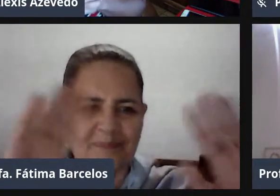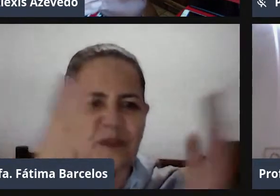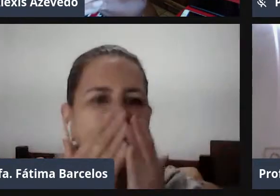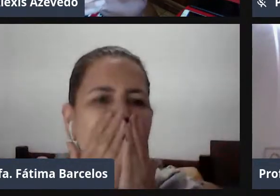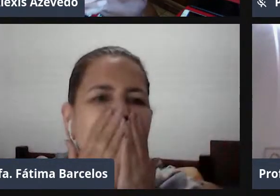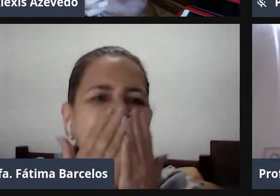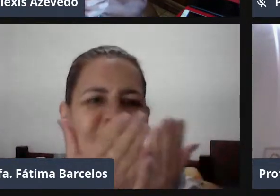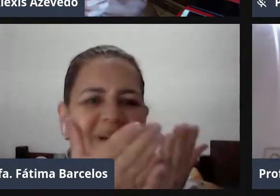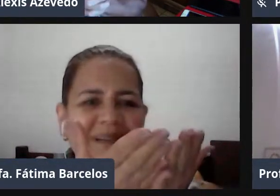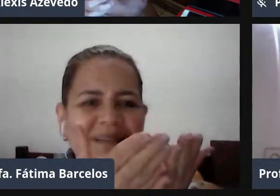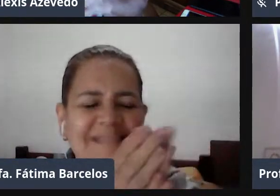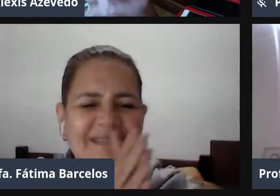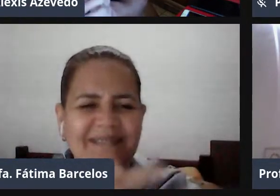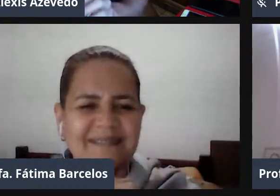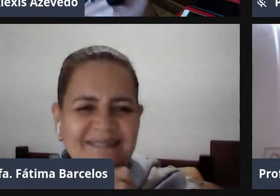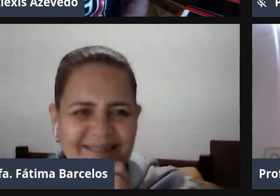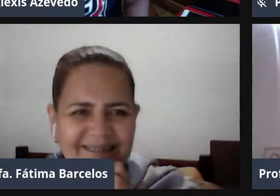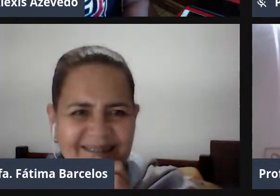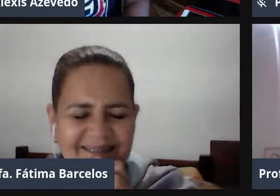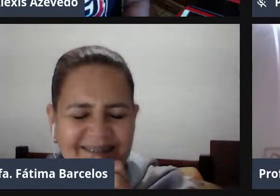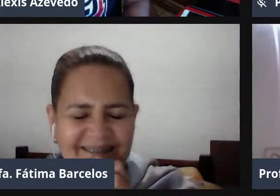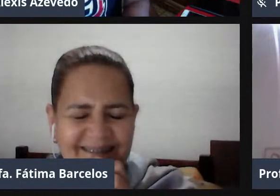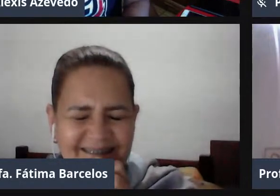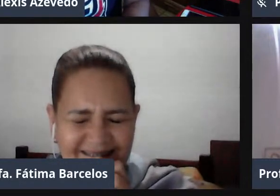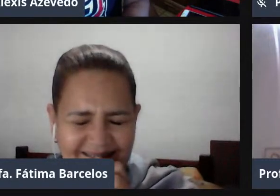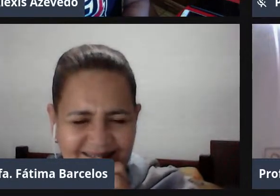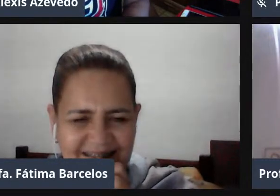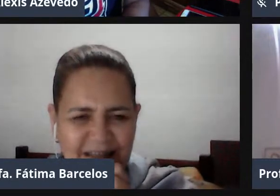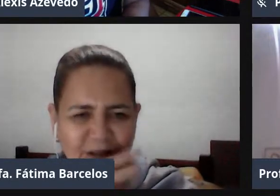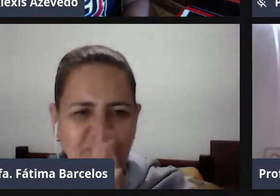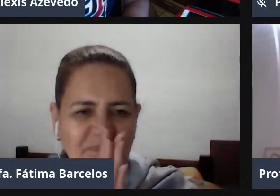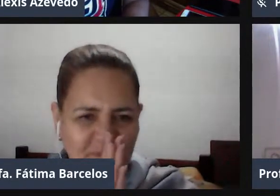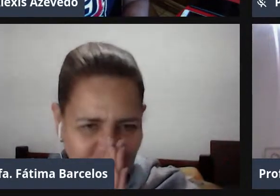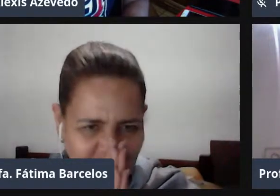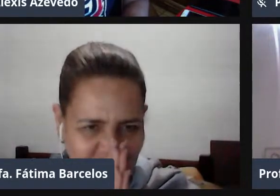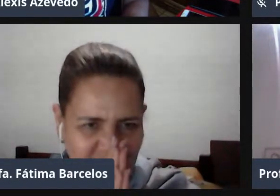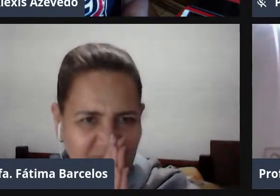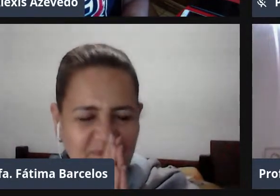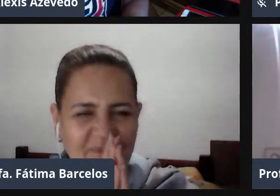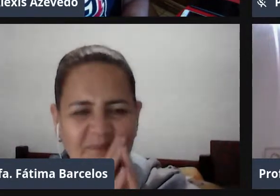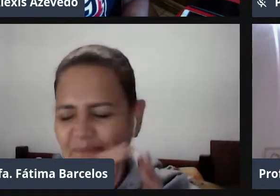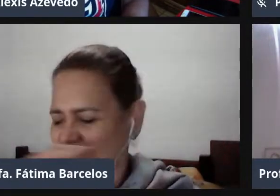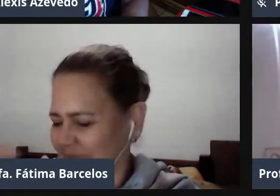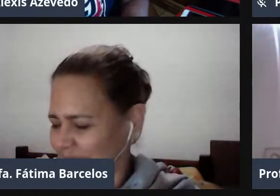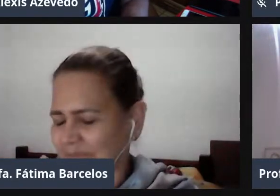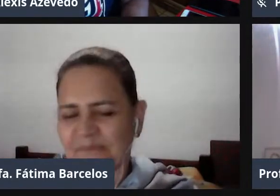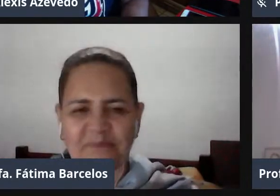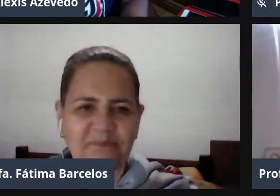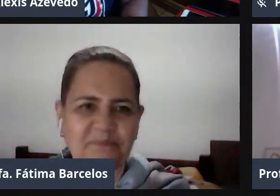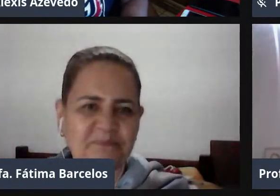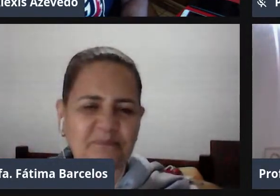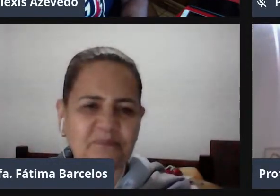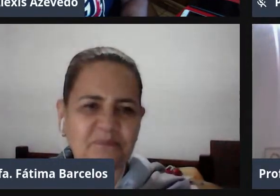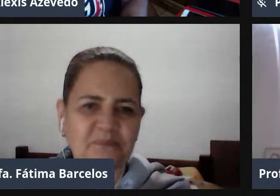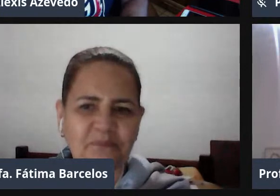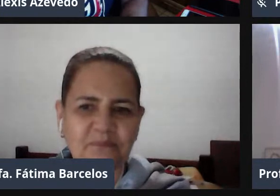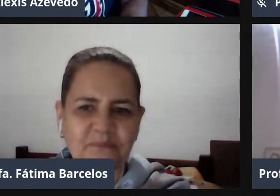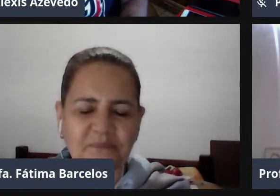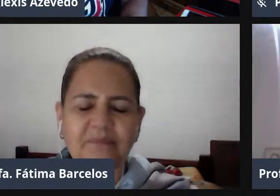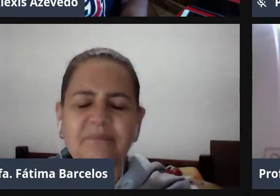vocês. Beijo todo mundo. Obrigada. Obrigado a todos. Vou encerrar aqui. Pessoal que está aí assistindo a gente,